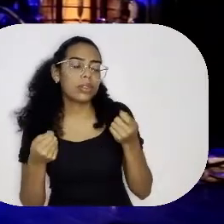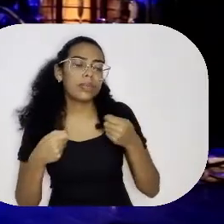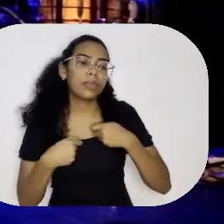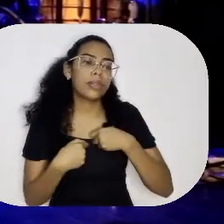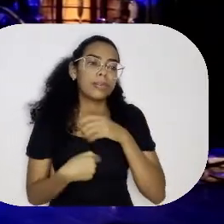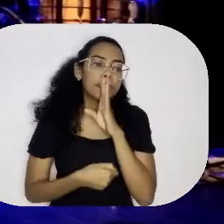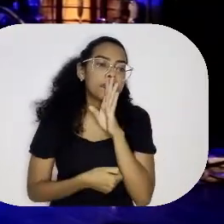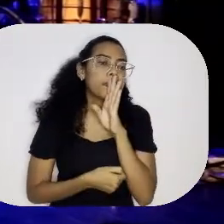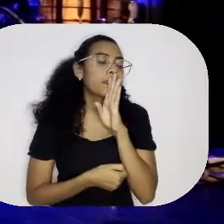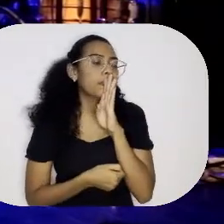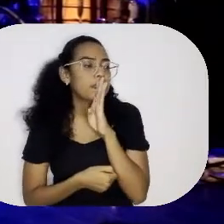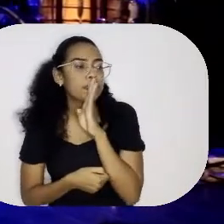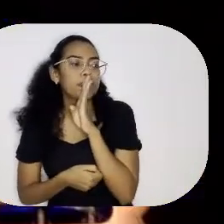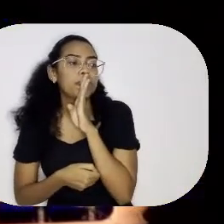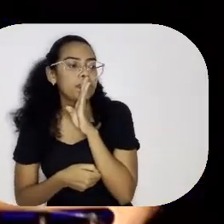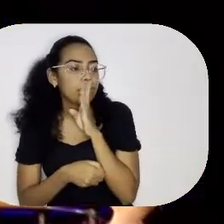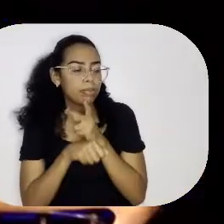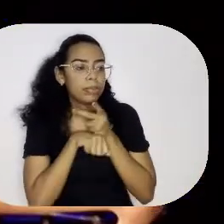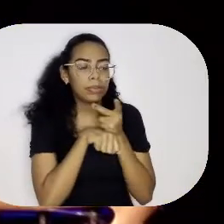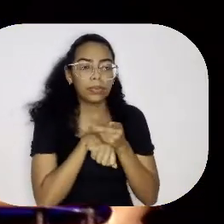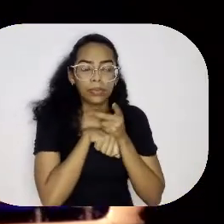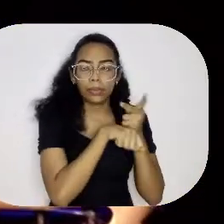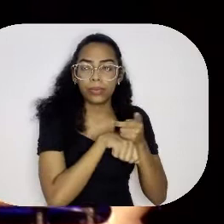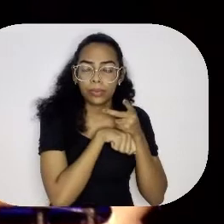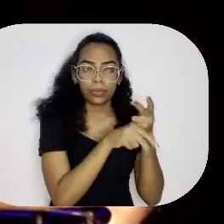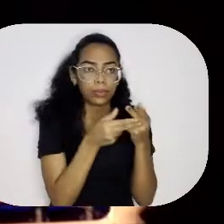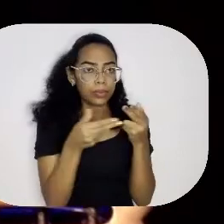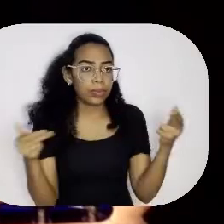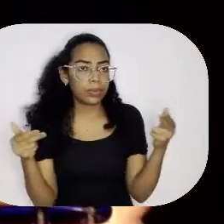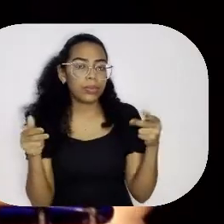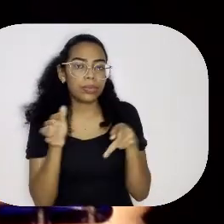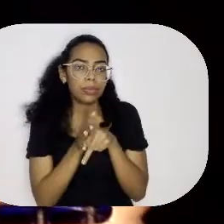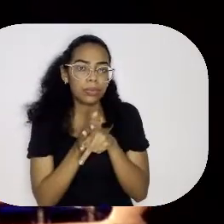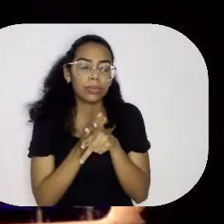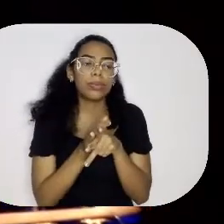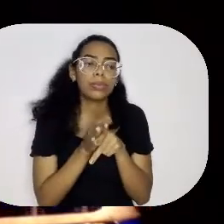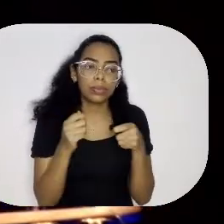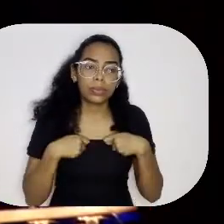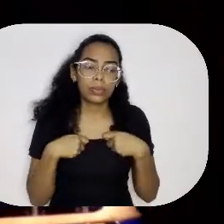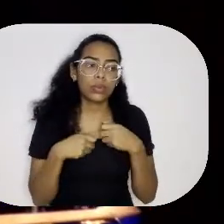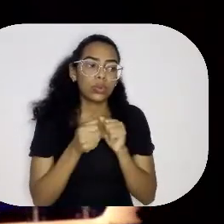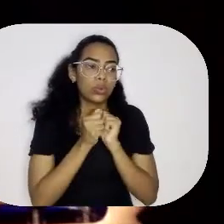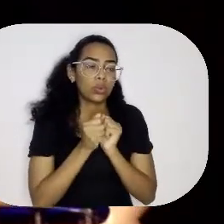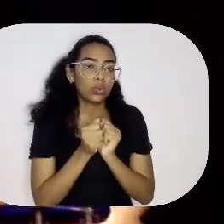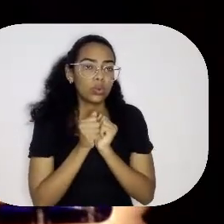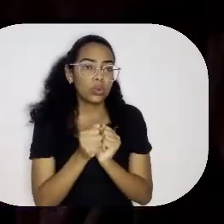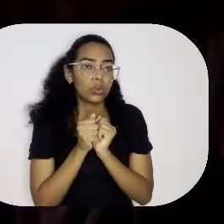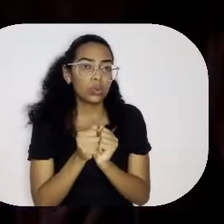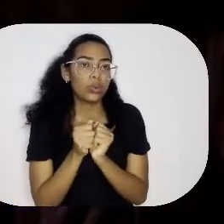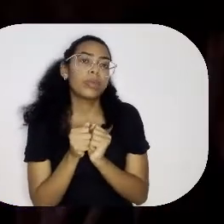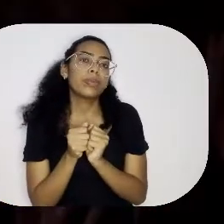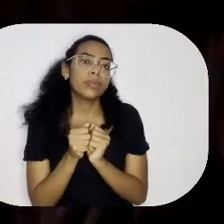Pra cortar meu silêncio, aquecer minha pele, pro meu tambor